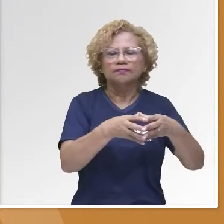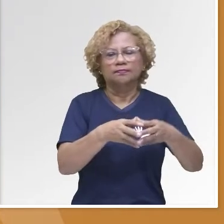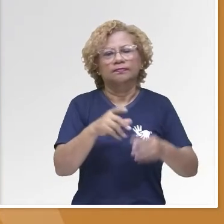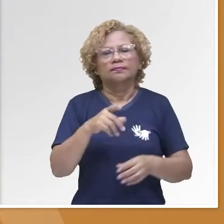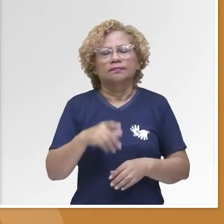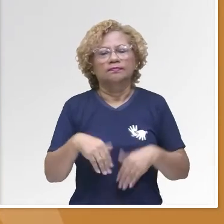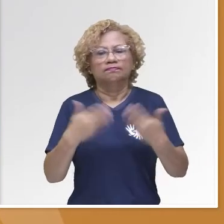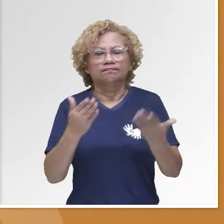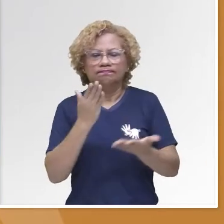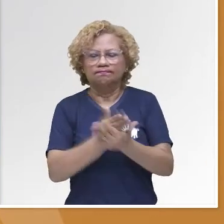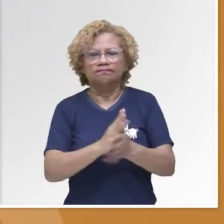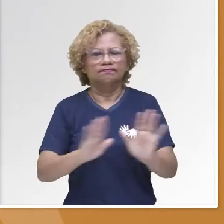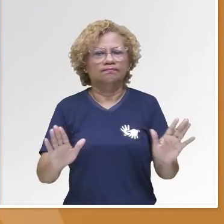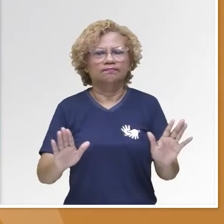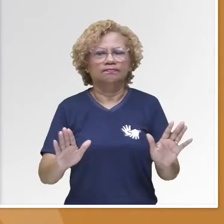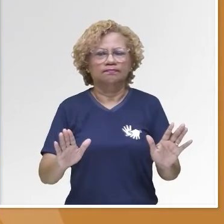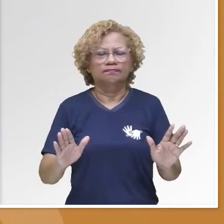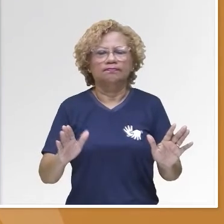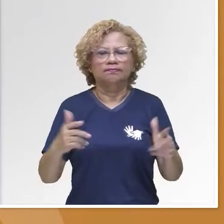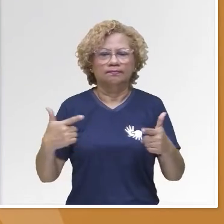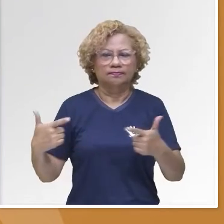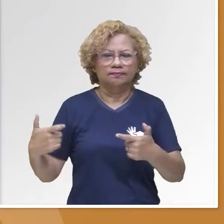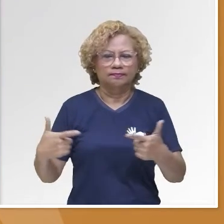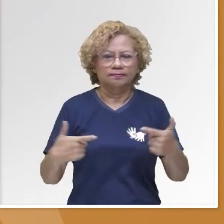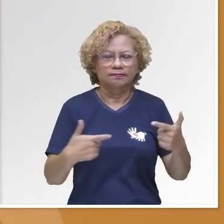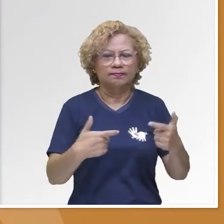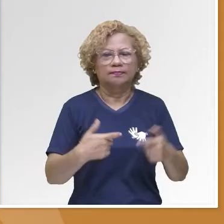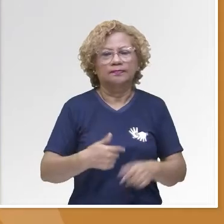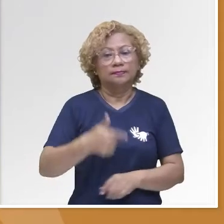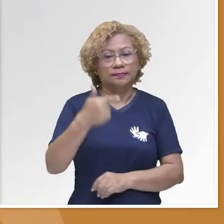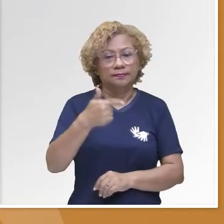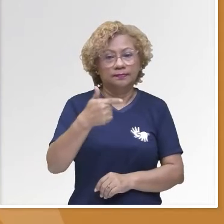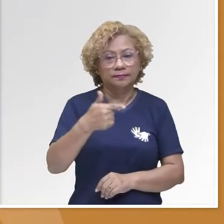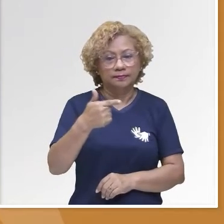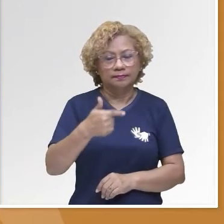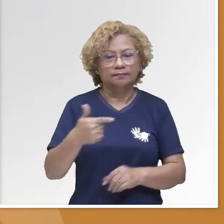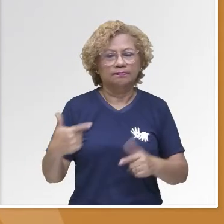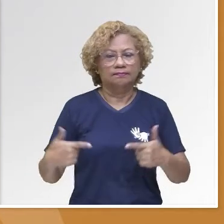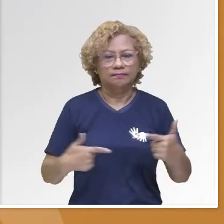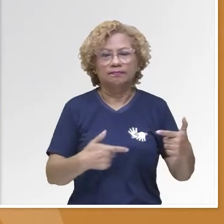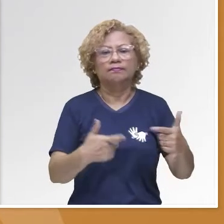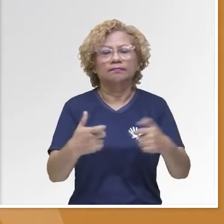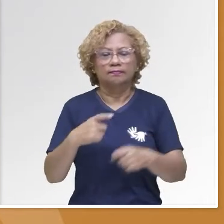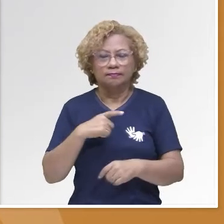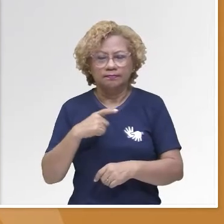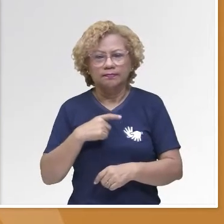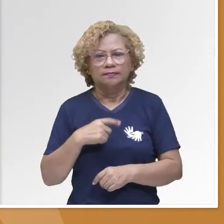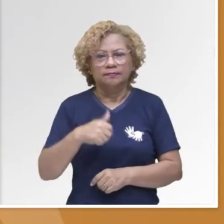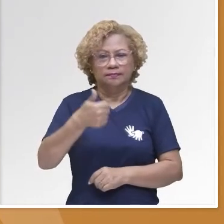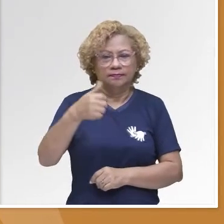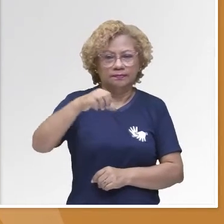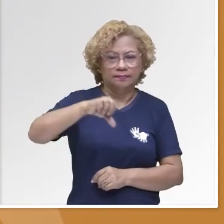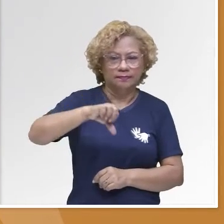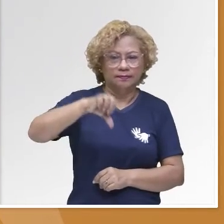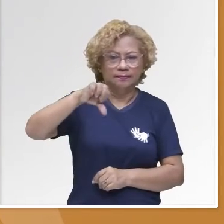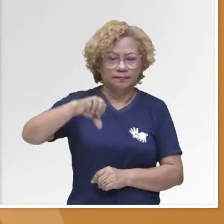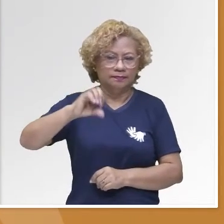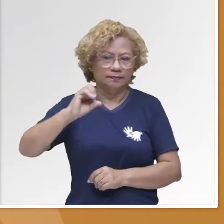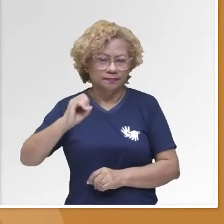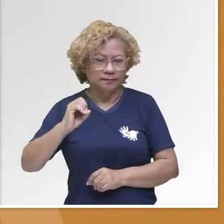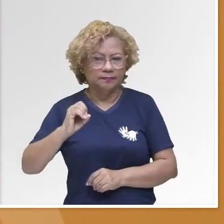quando tinha ali o capitalismo, o socialismo, sendo que em 1990 vai ter ali o fim da